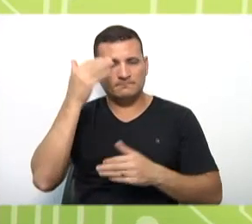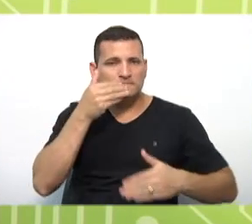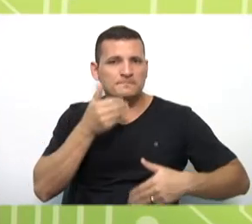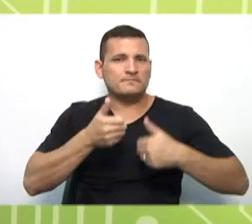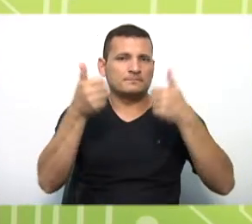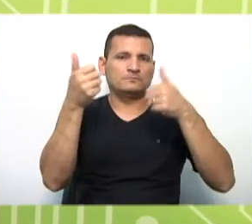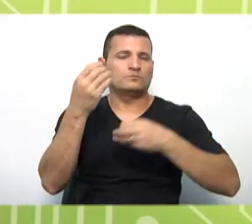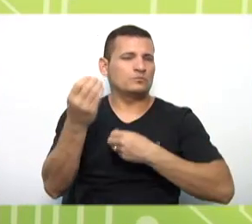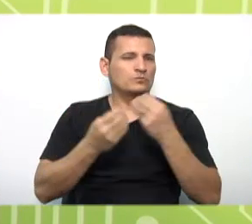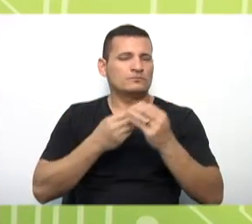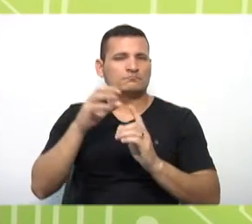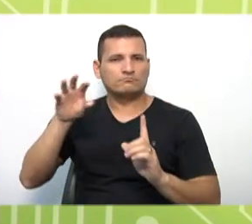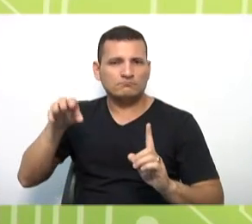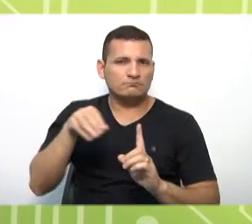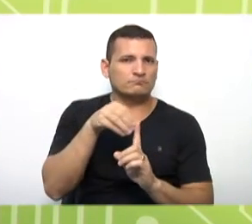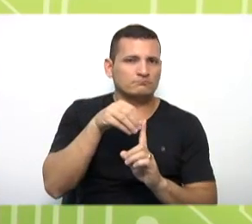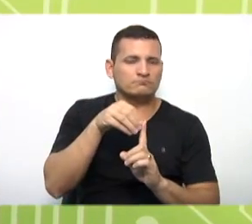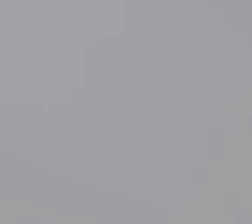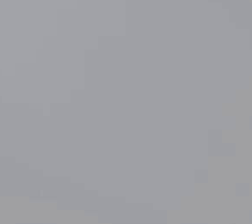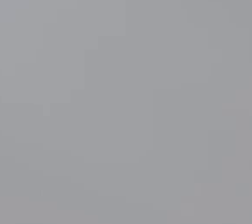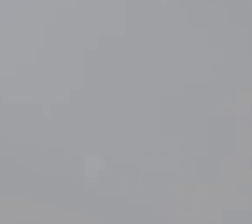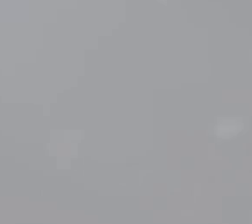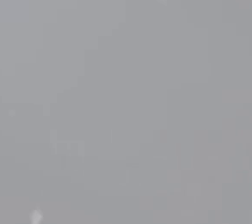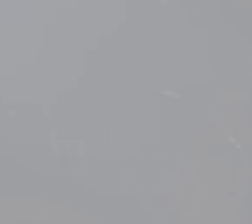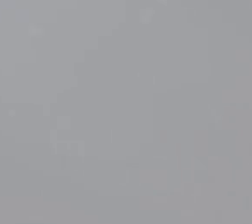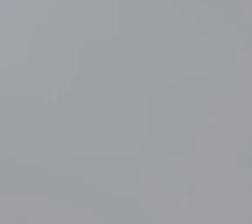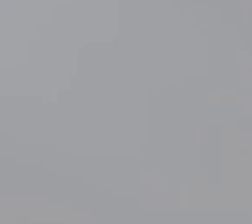melhor a centralização e a descentralização.